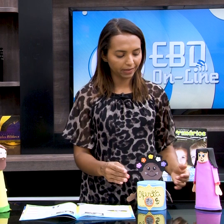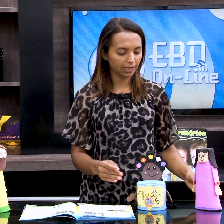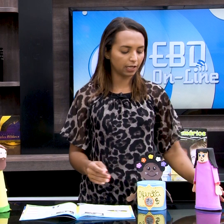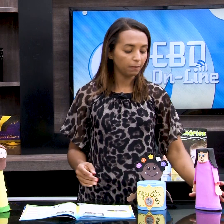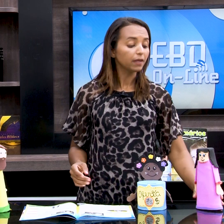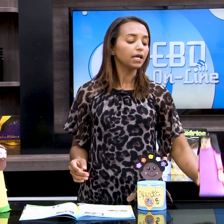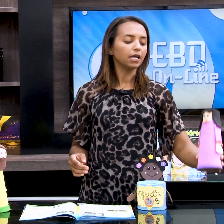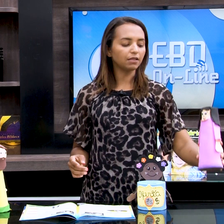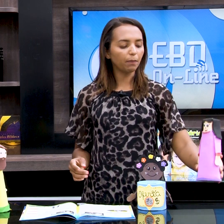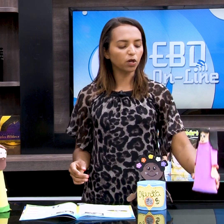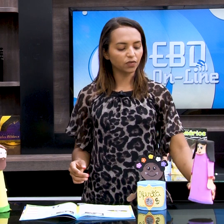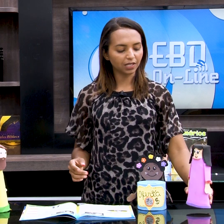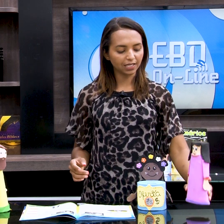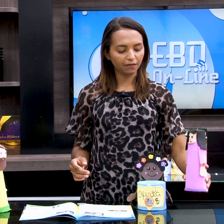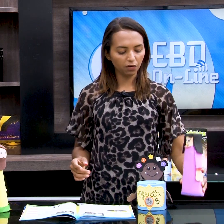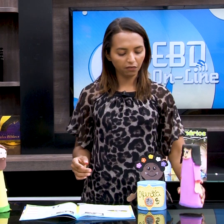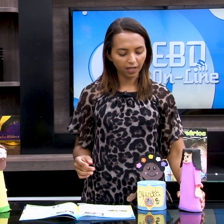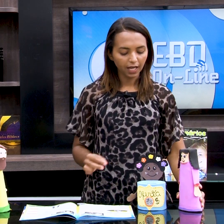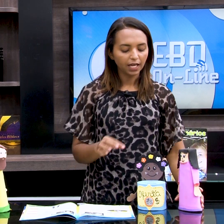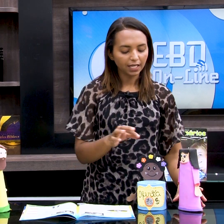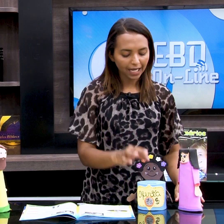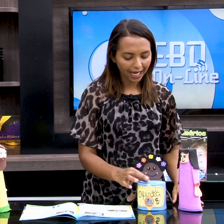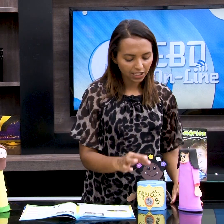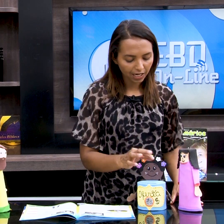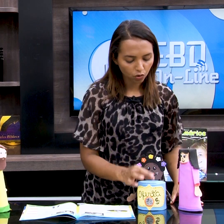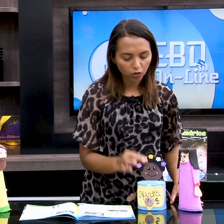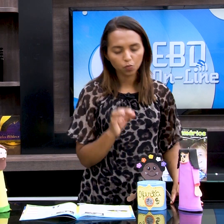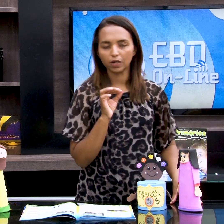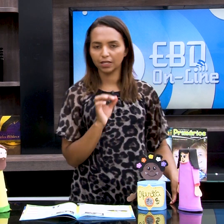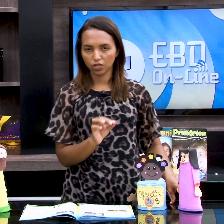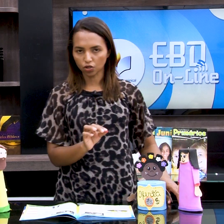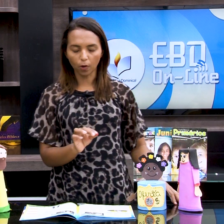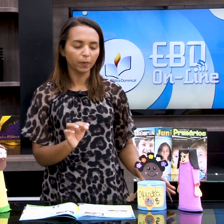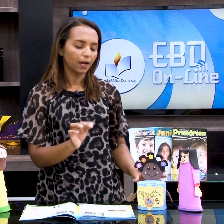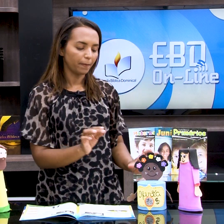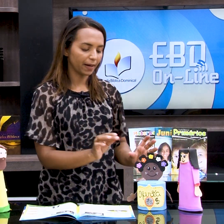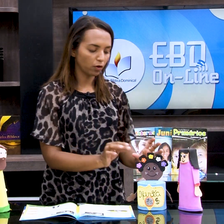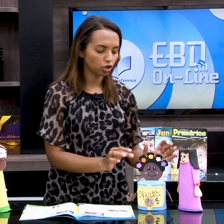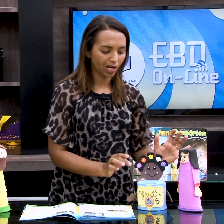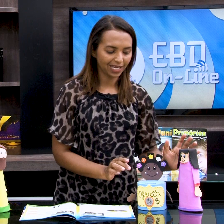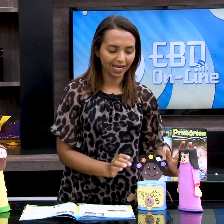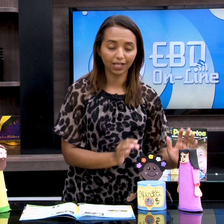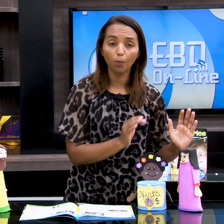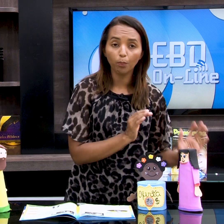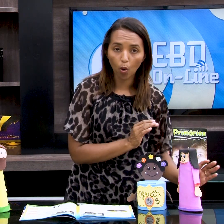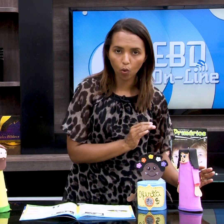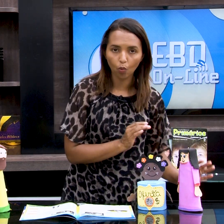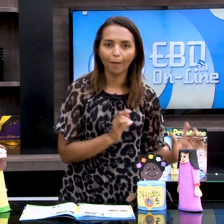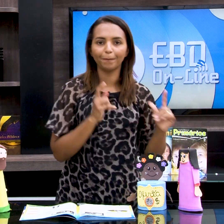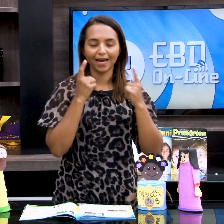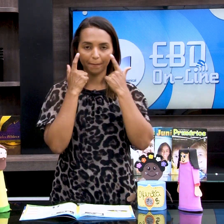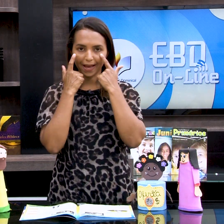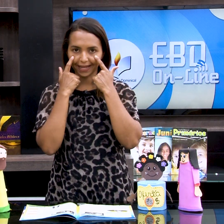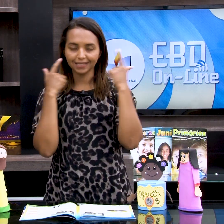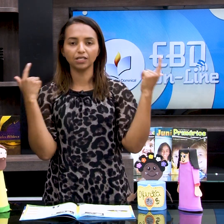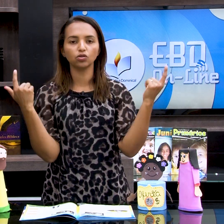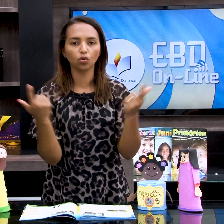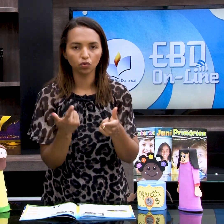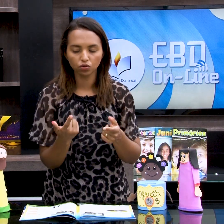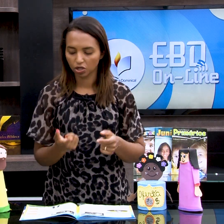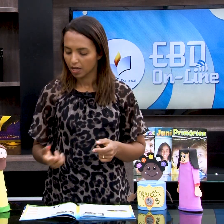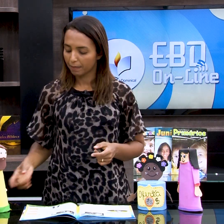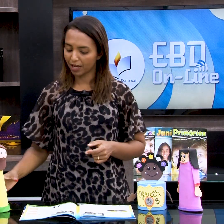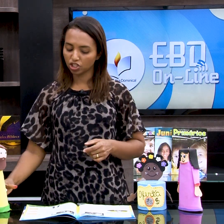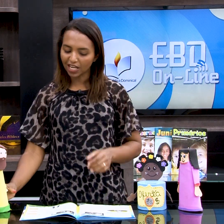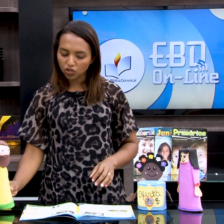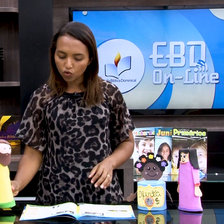outros elementos aqui e depois você traz a viuvinha e encaixa duas moedinhas só para mostrar que ela deu pouco para aparência de